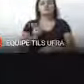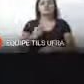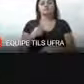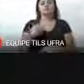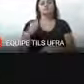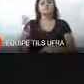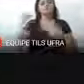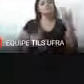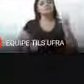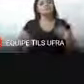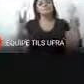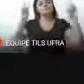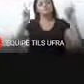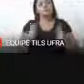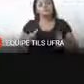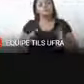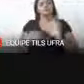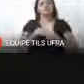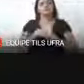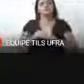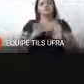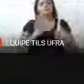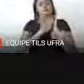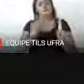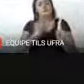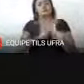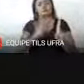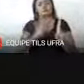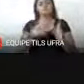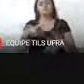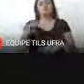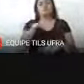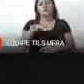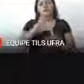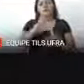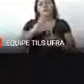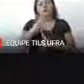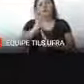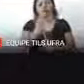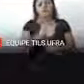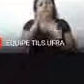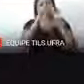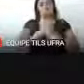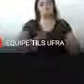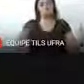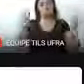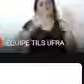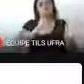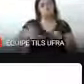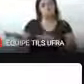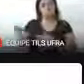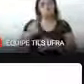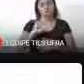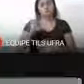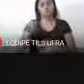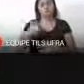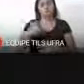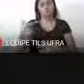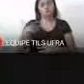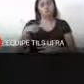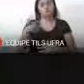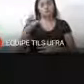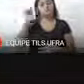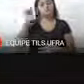campo das artes visuais. E daí, no dia 22, como eu já mencionei, nós temos a professora Flávia, a professora